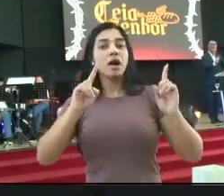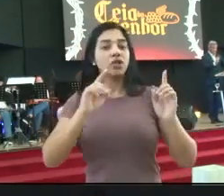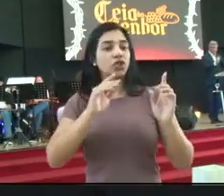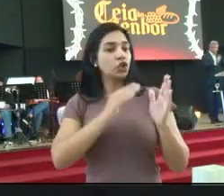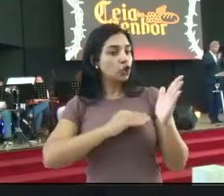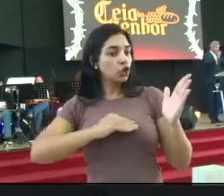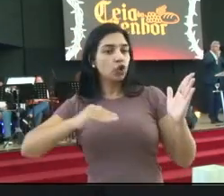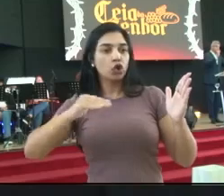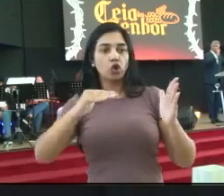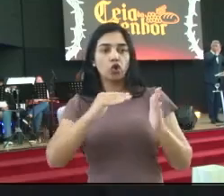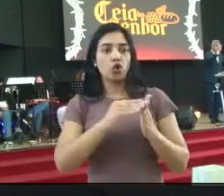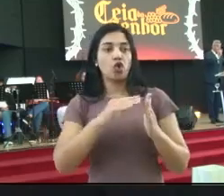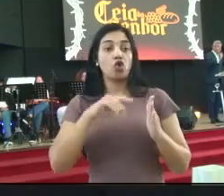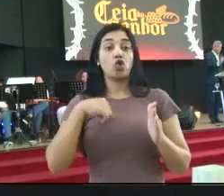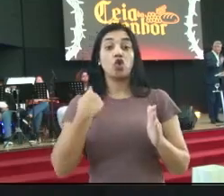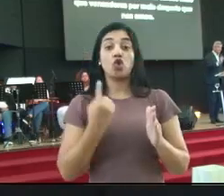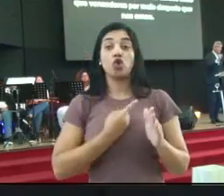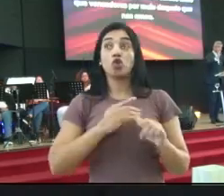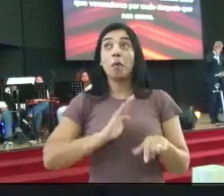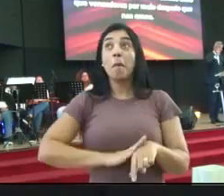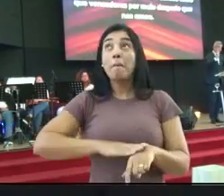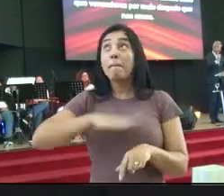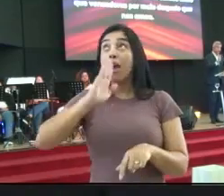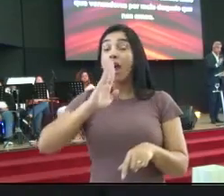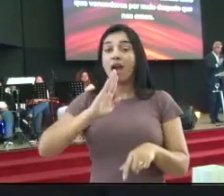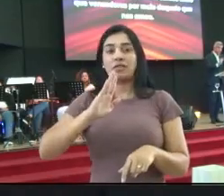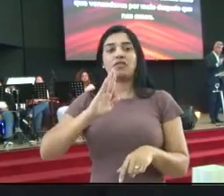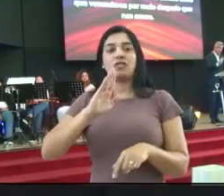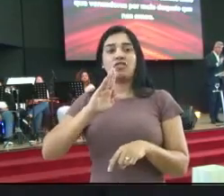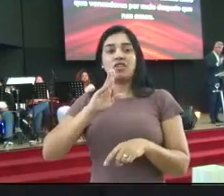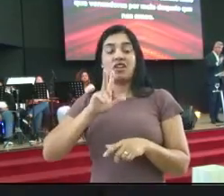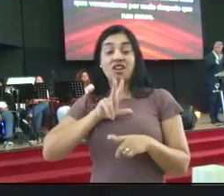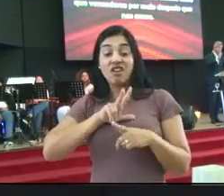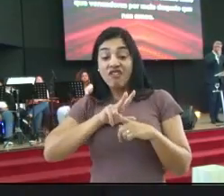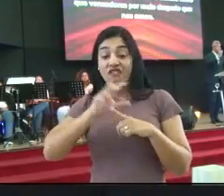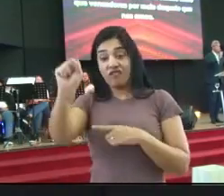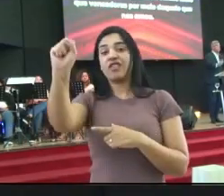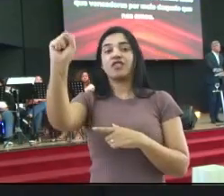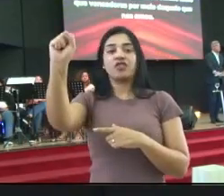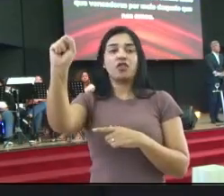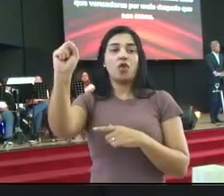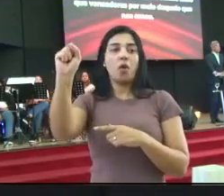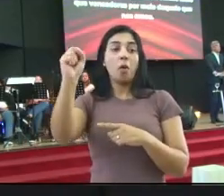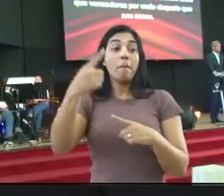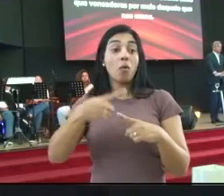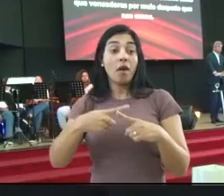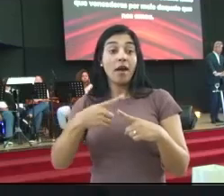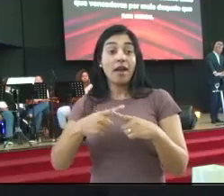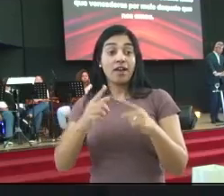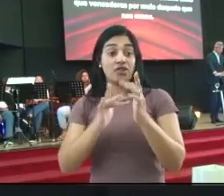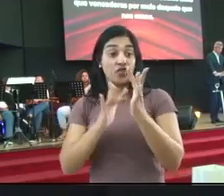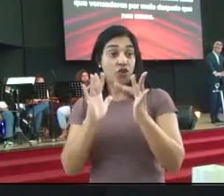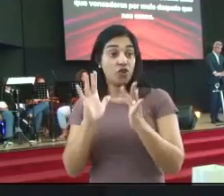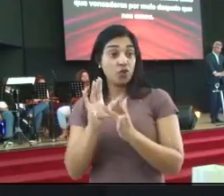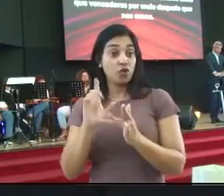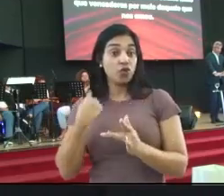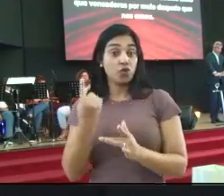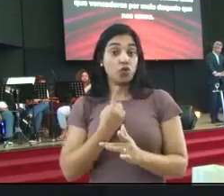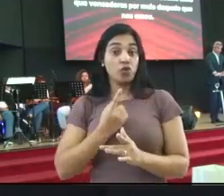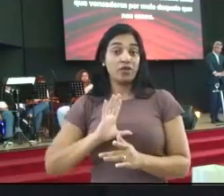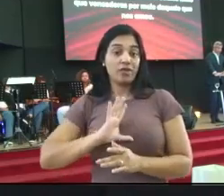coisas, somos mais que vencedores por meio daquele que nos